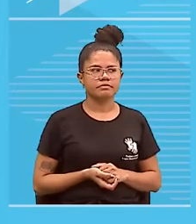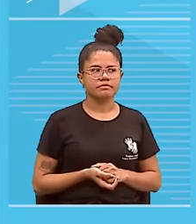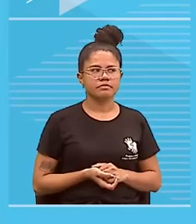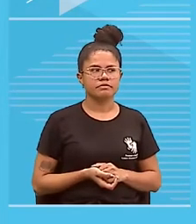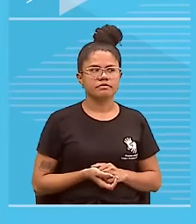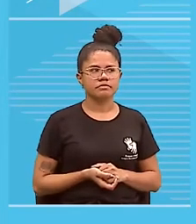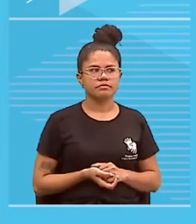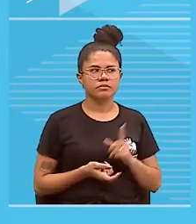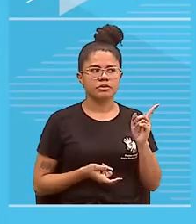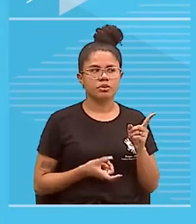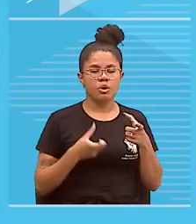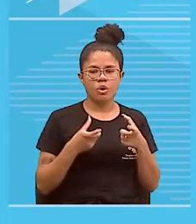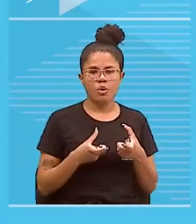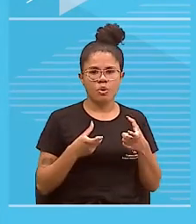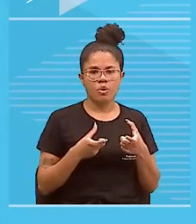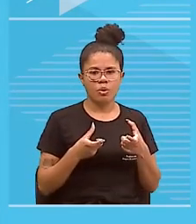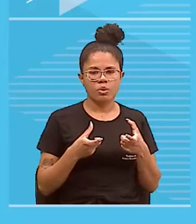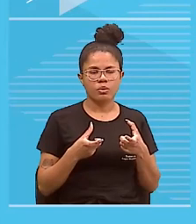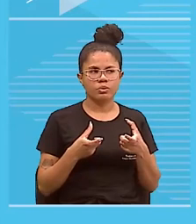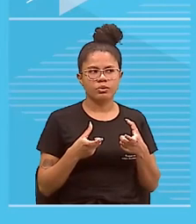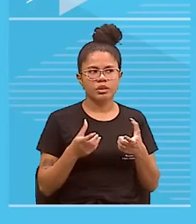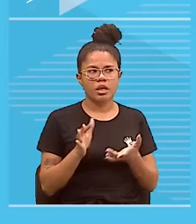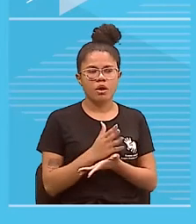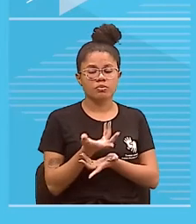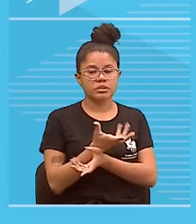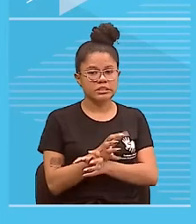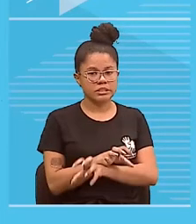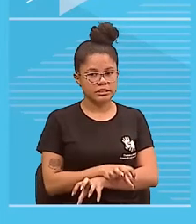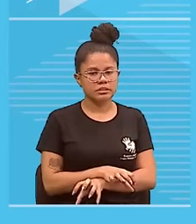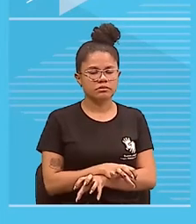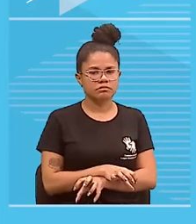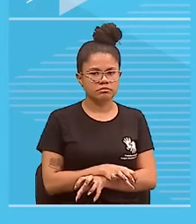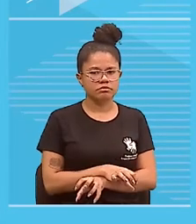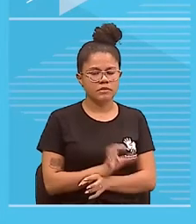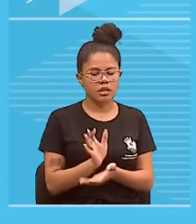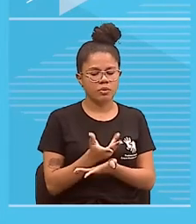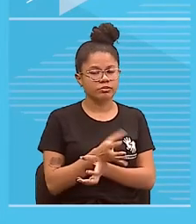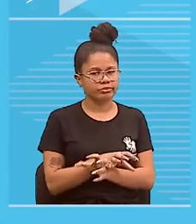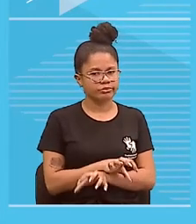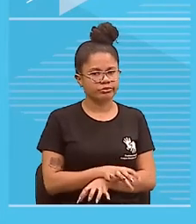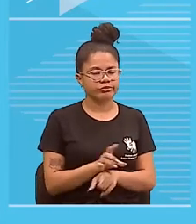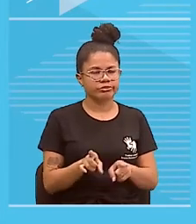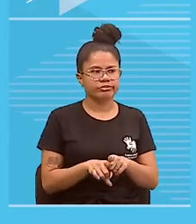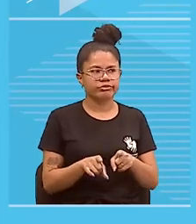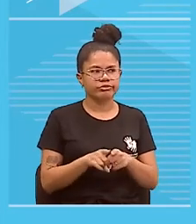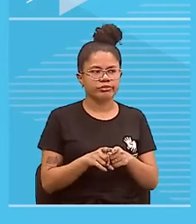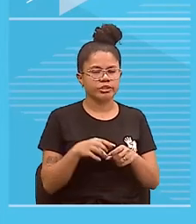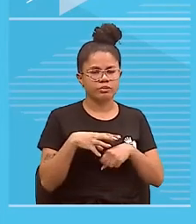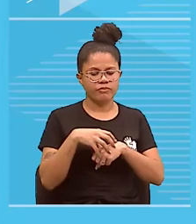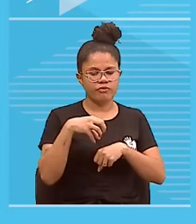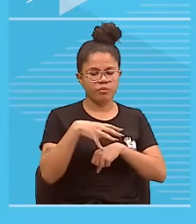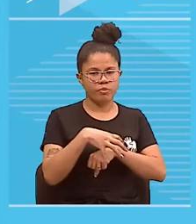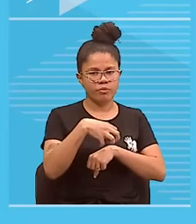que tá no Wesley esqueleto dos artrópodes e também na parede celular dos fungos